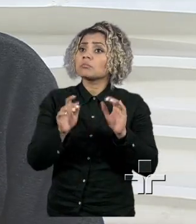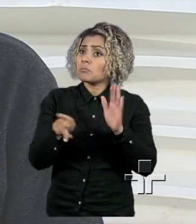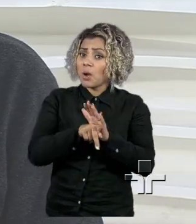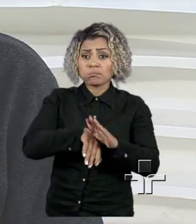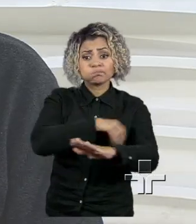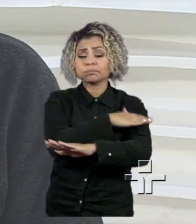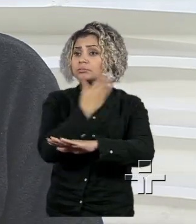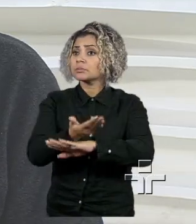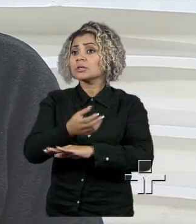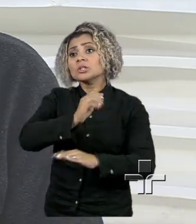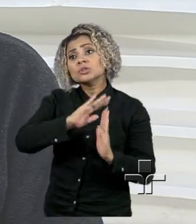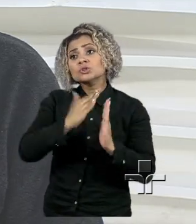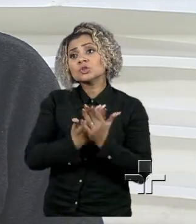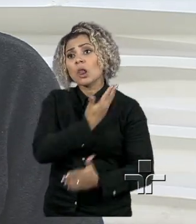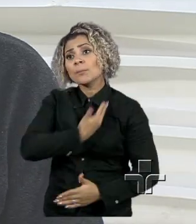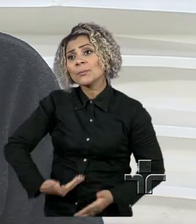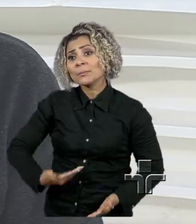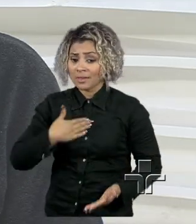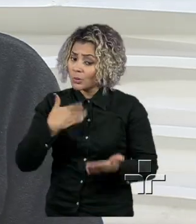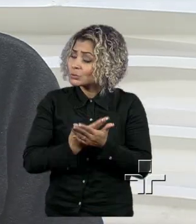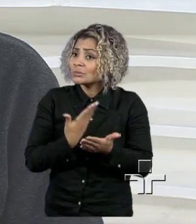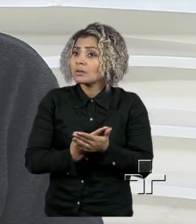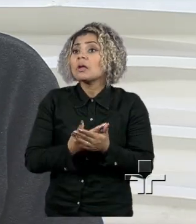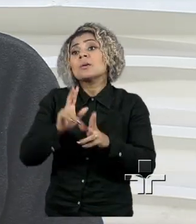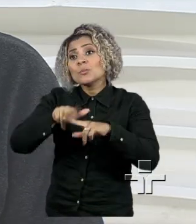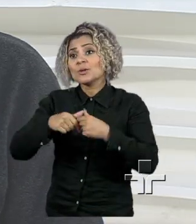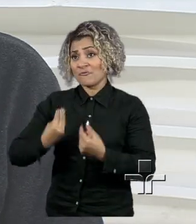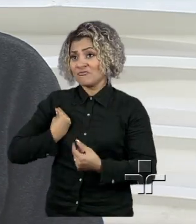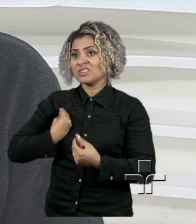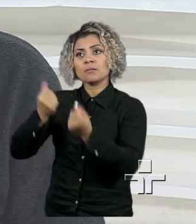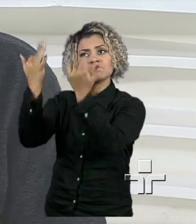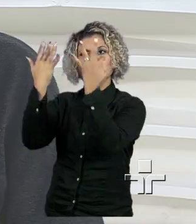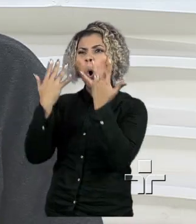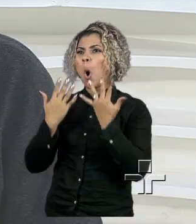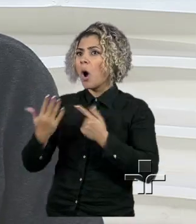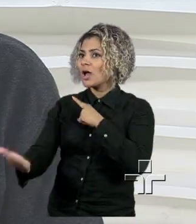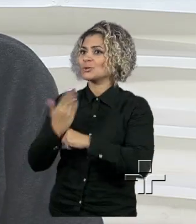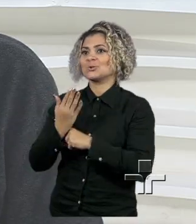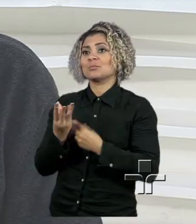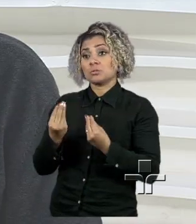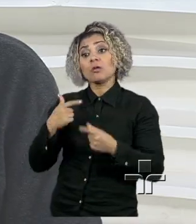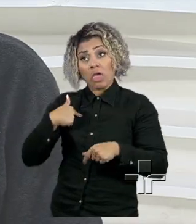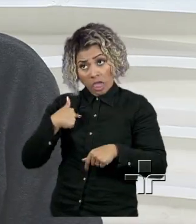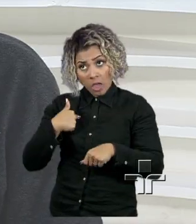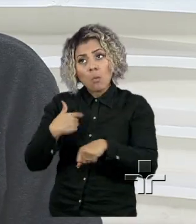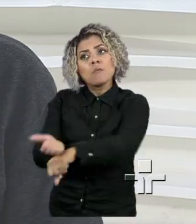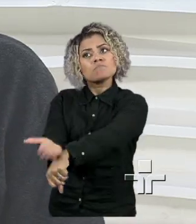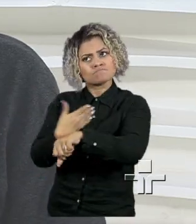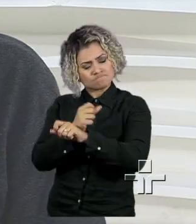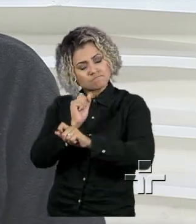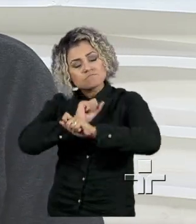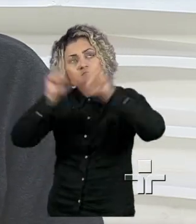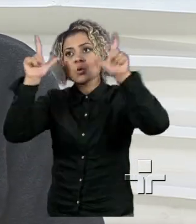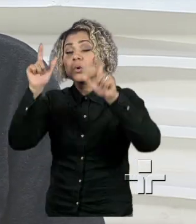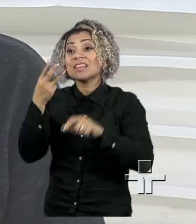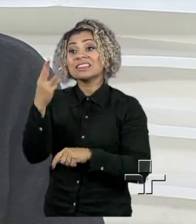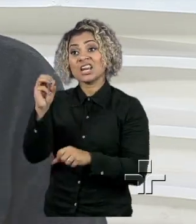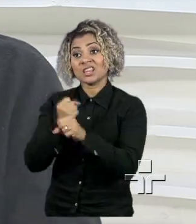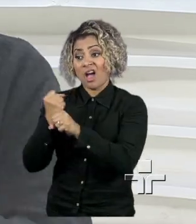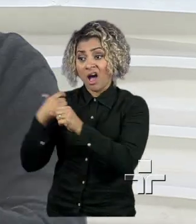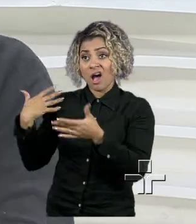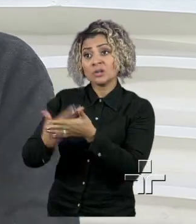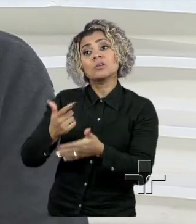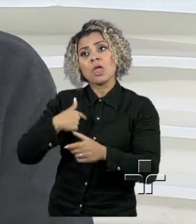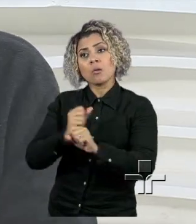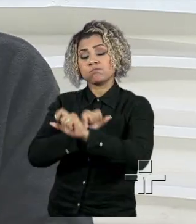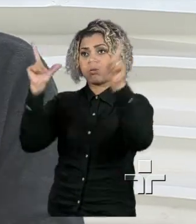minha infância em escola pública, a vida foi muito generosa, né? Não que eu não tenha acordado cedo todos os dias nos últimos 30 anos, não tenha